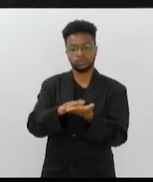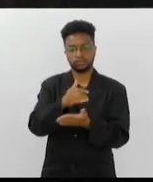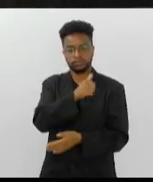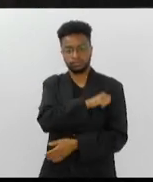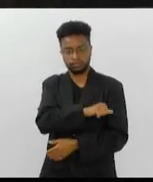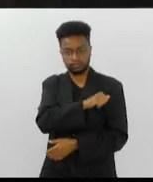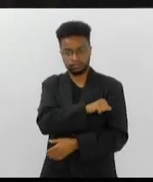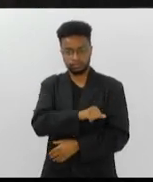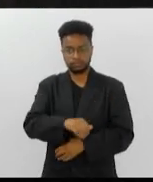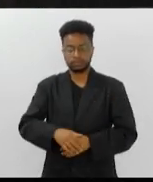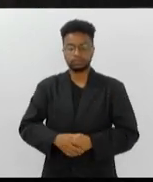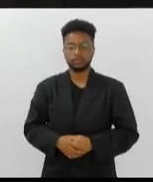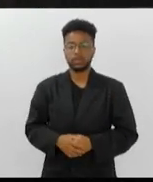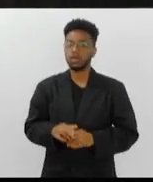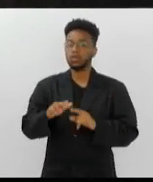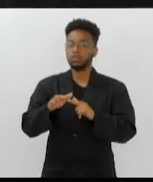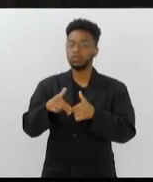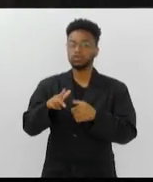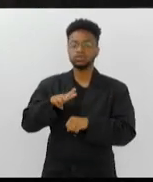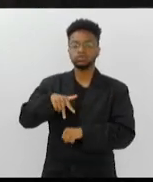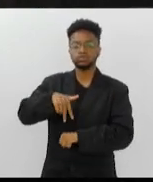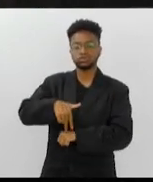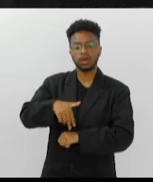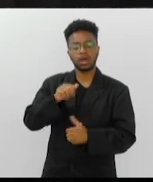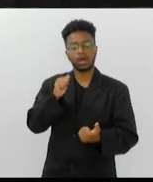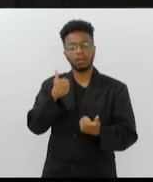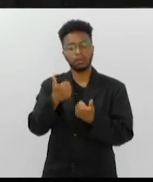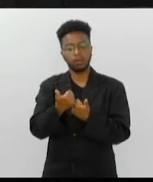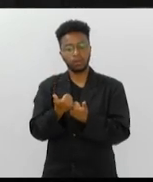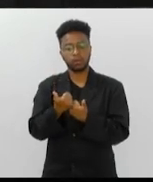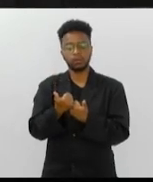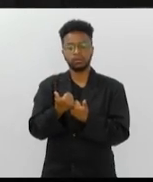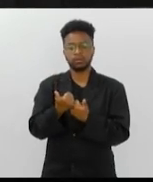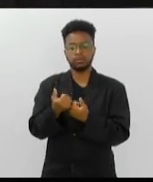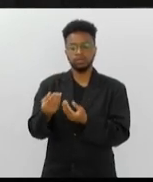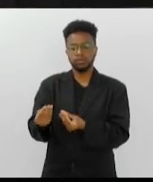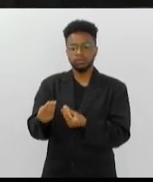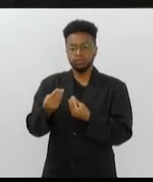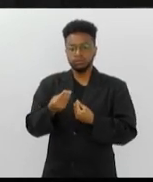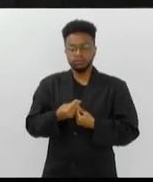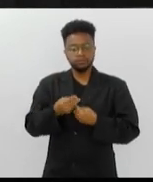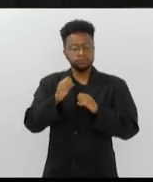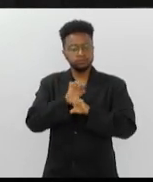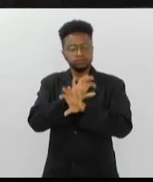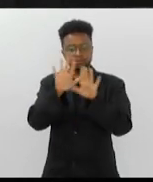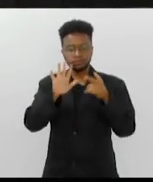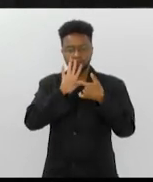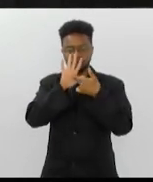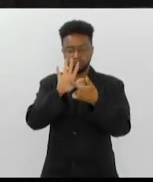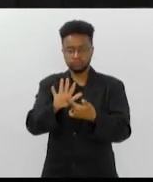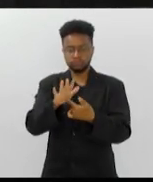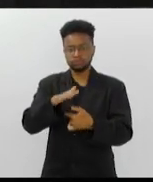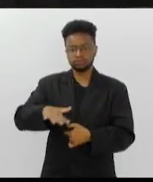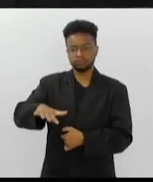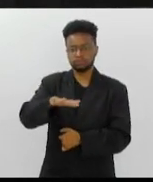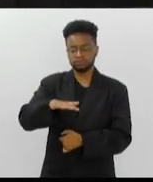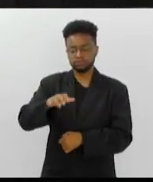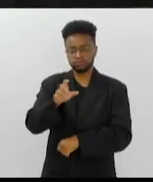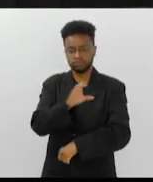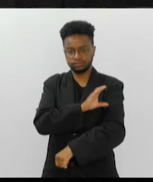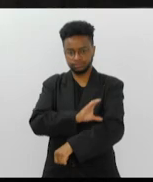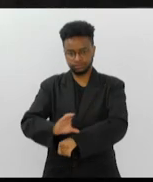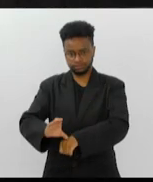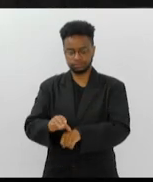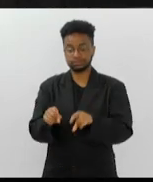Sandro Avelar, pela postura, pelo apoio que nos deu declaradamente na área cultural.